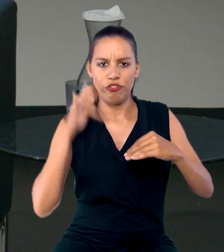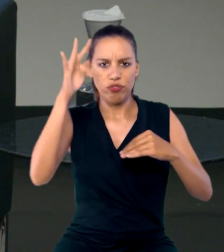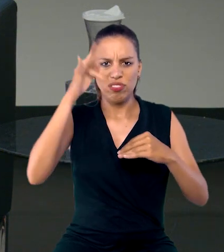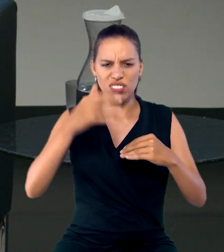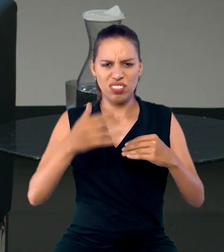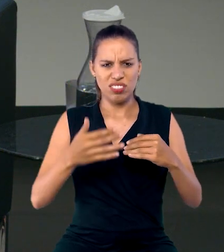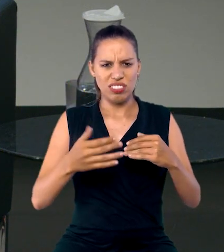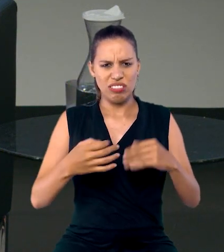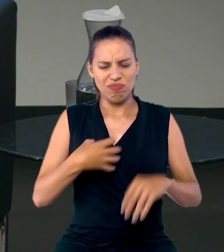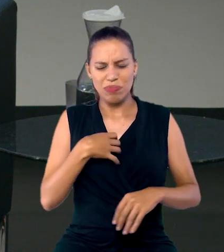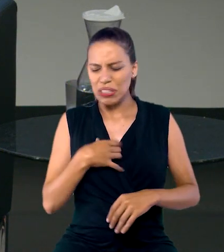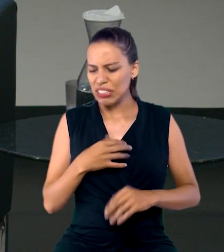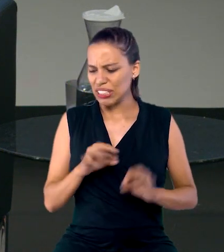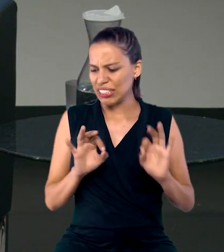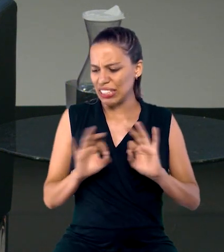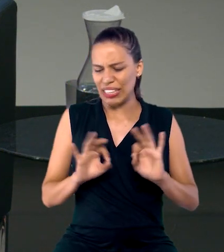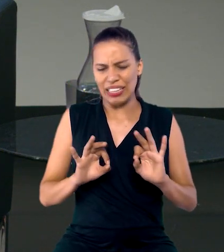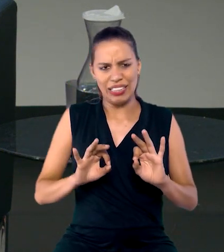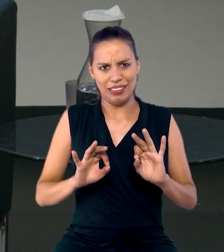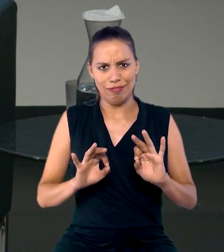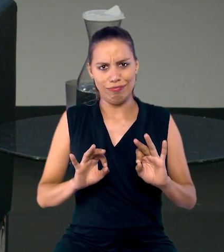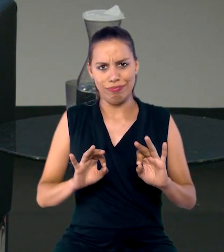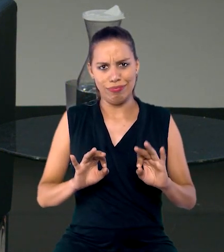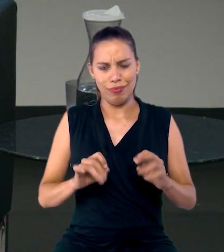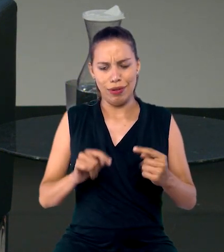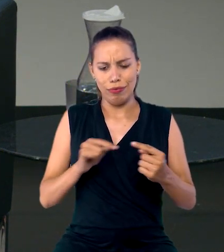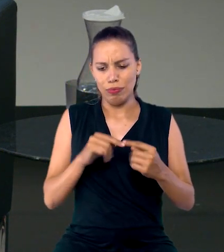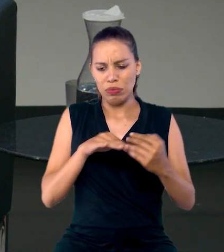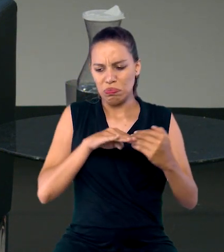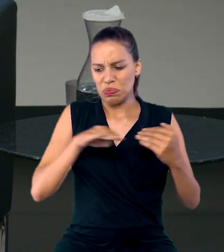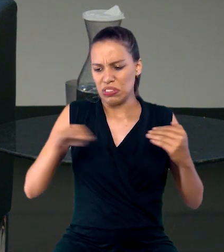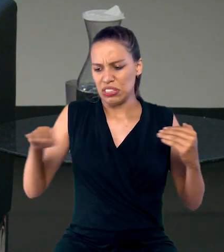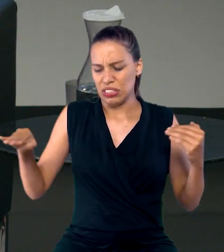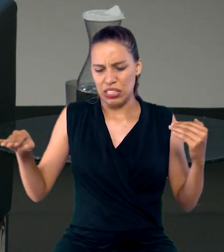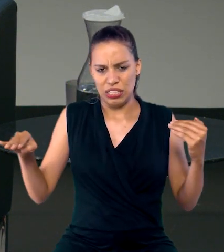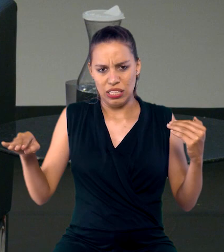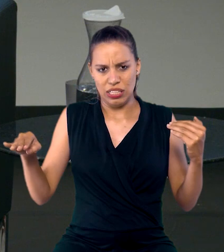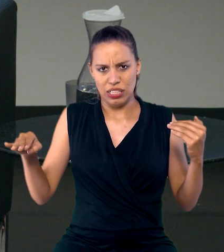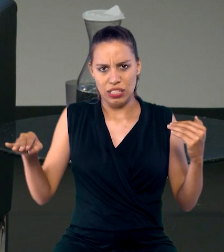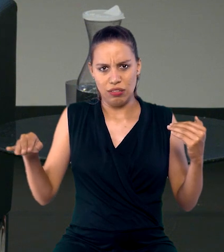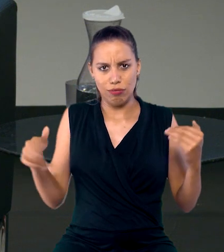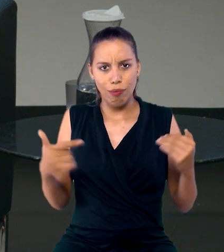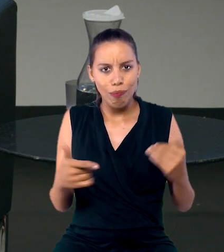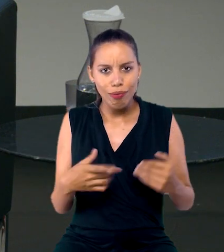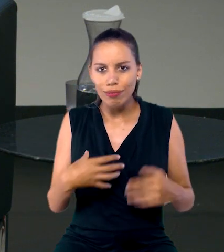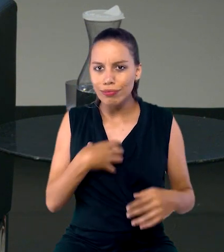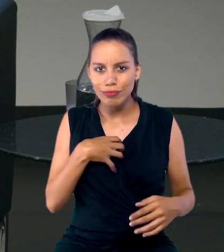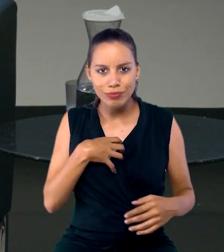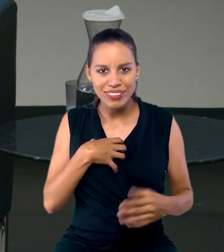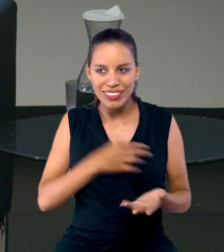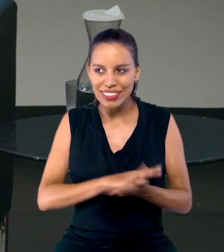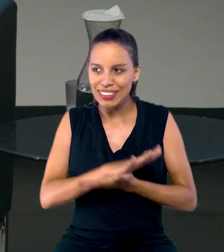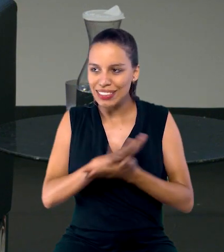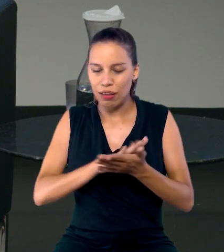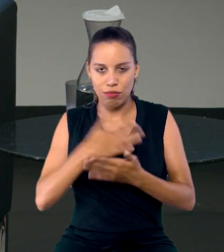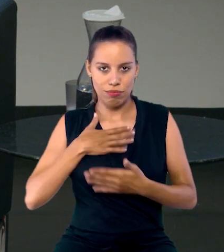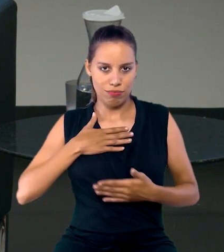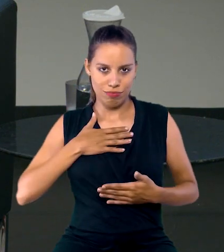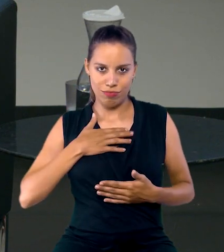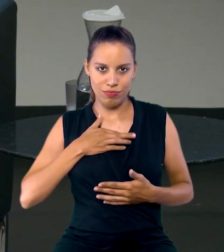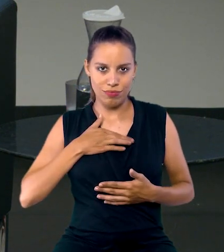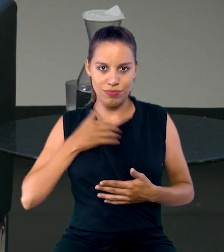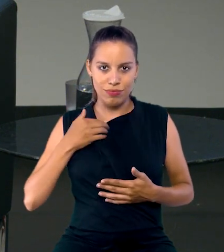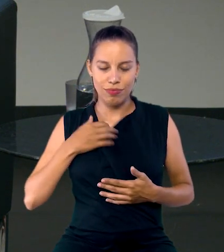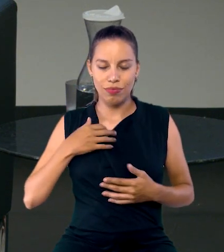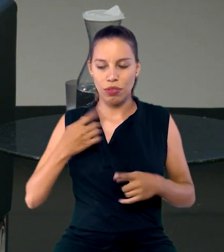futuro, ele não faz nenhum sentido para mim. Essa ideia de tempo linear não faz nenhum sentido.